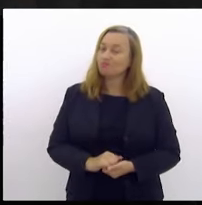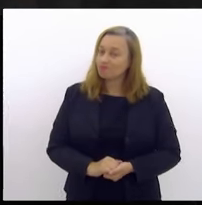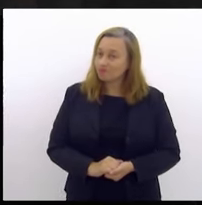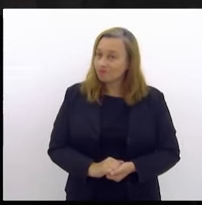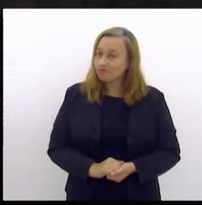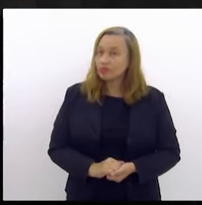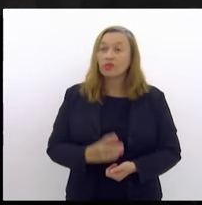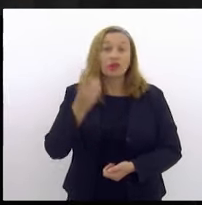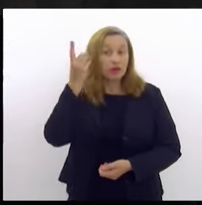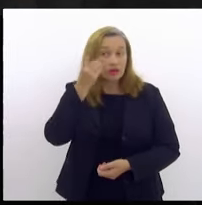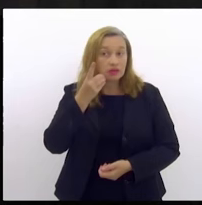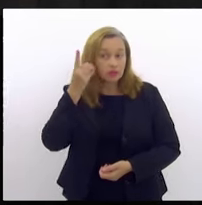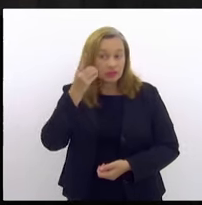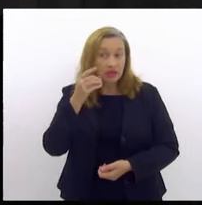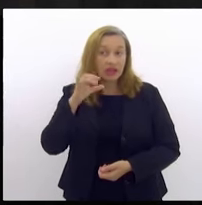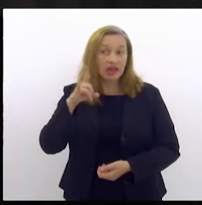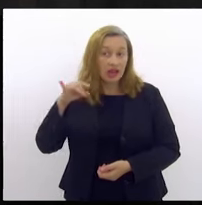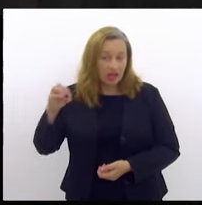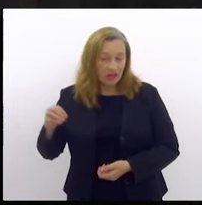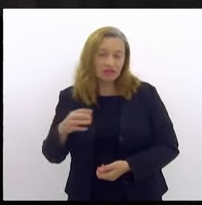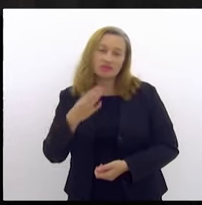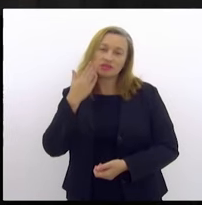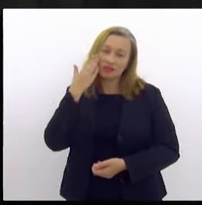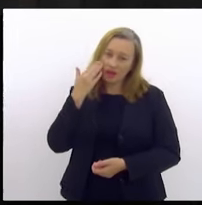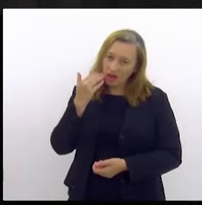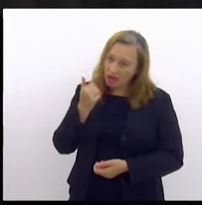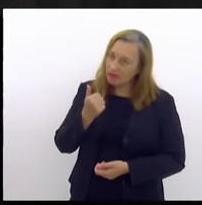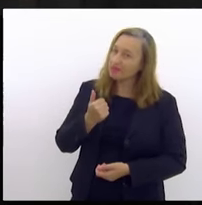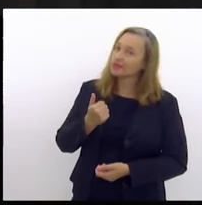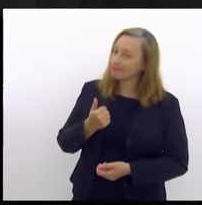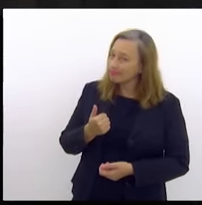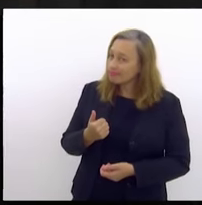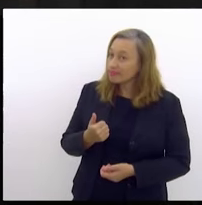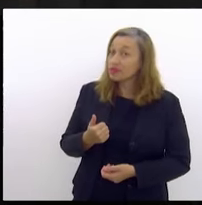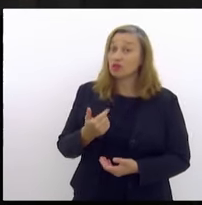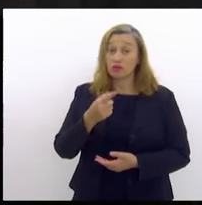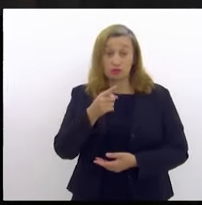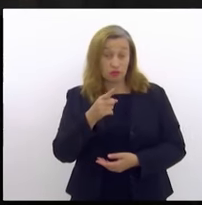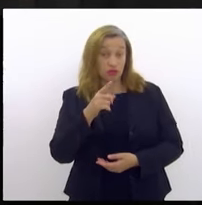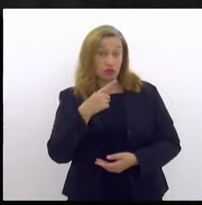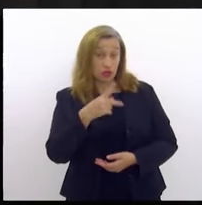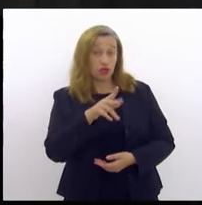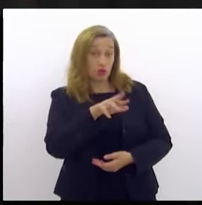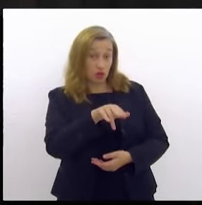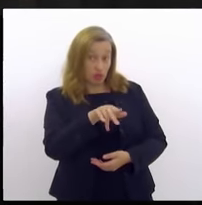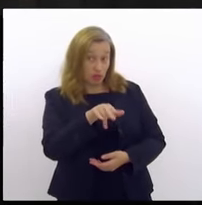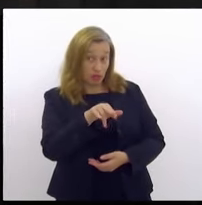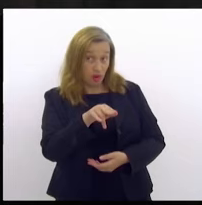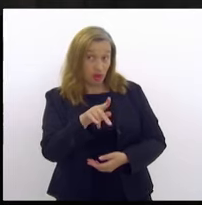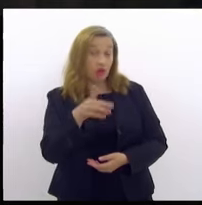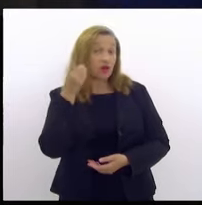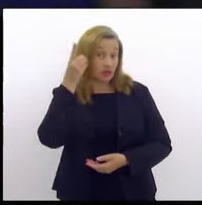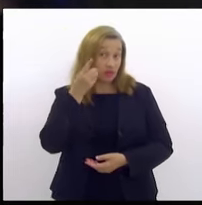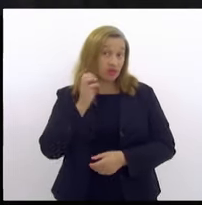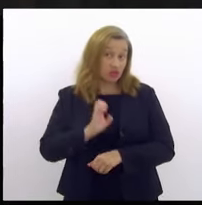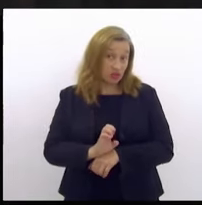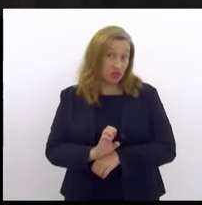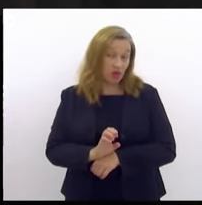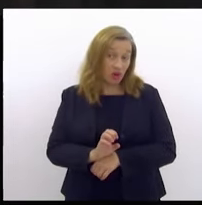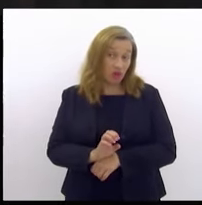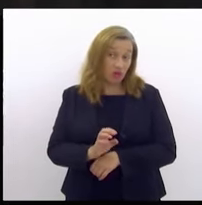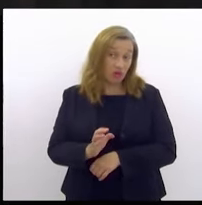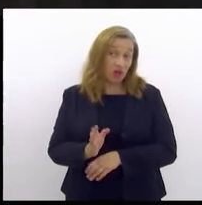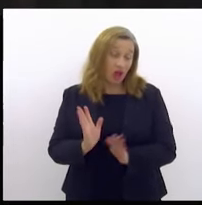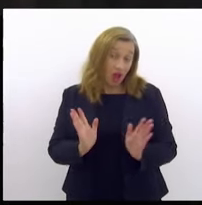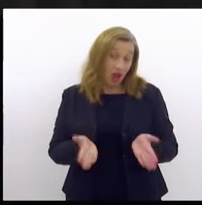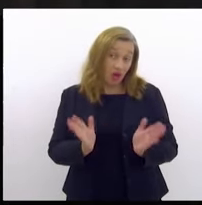E o deputado Caiado sabe disso. Afinal, o irmão dele, que foi deputado estadual,